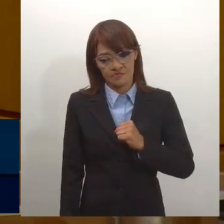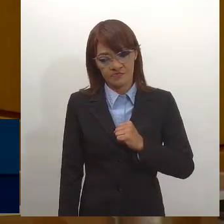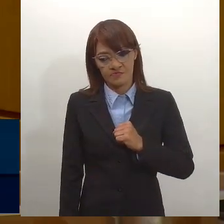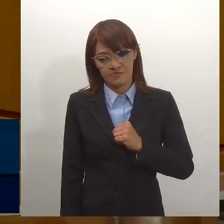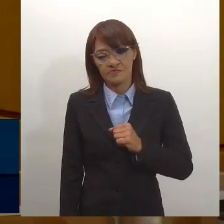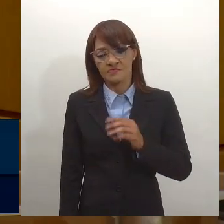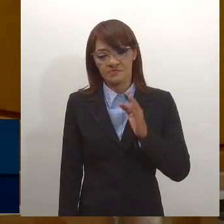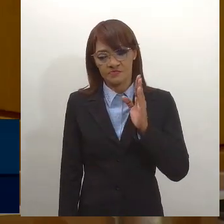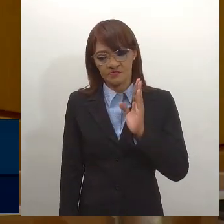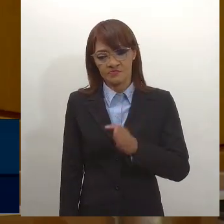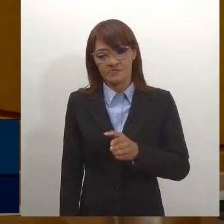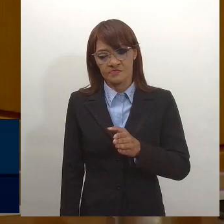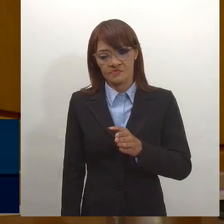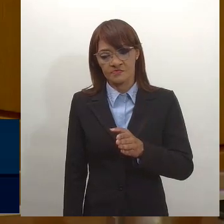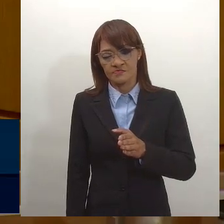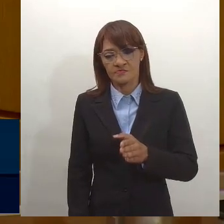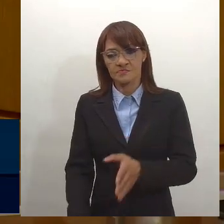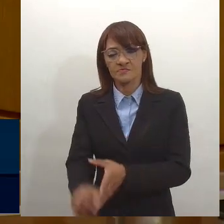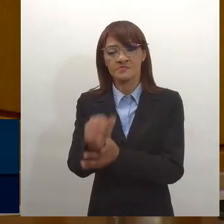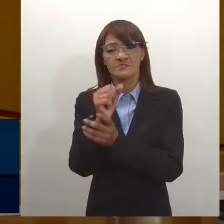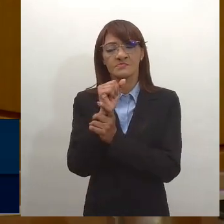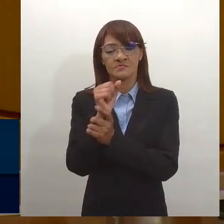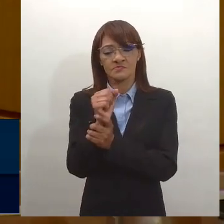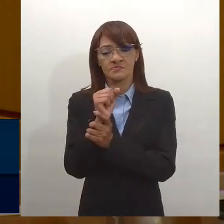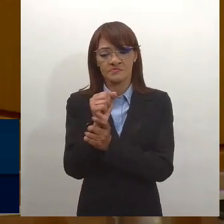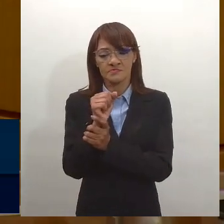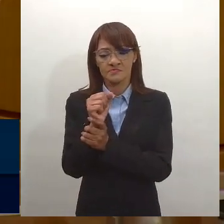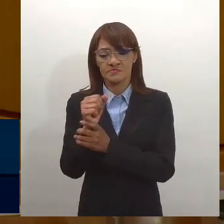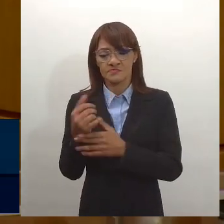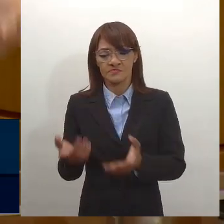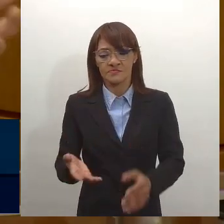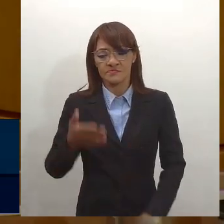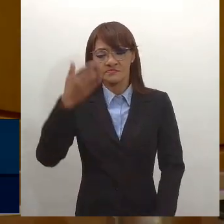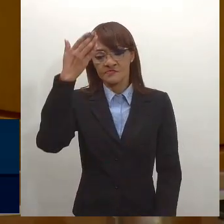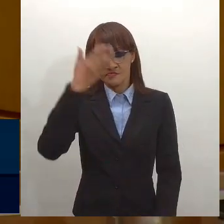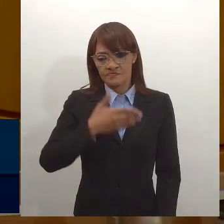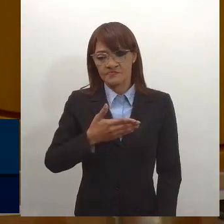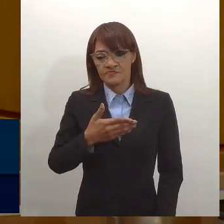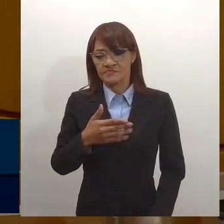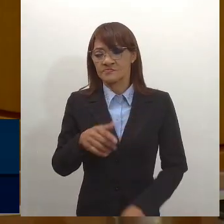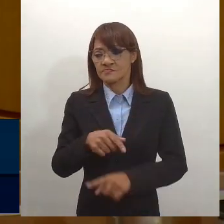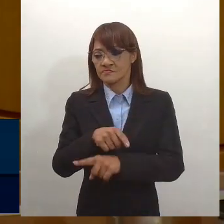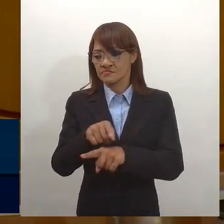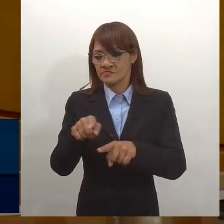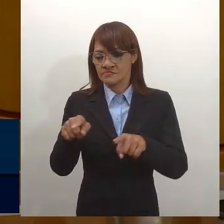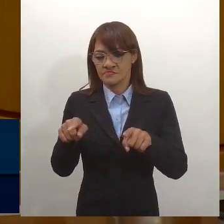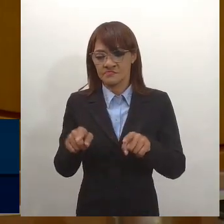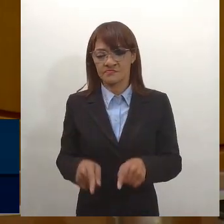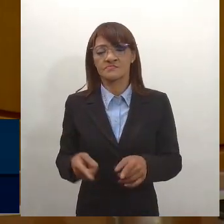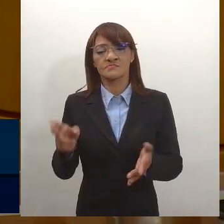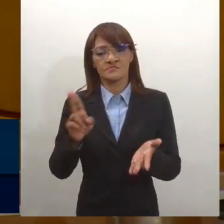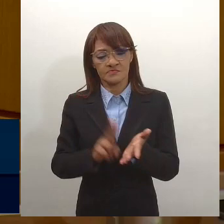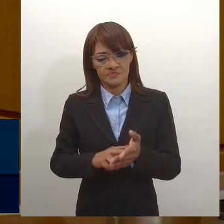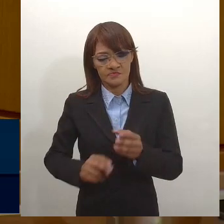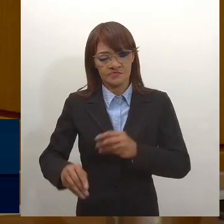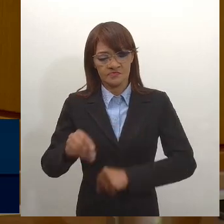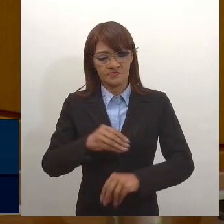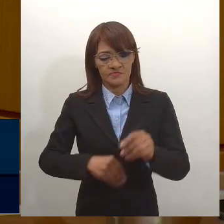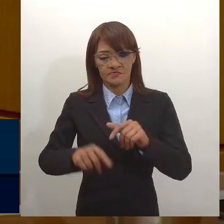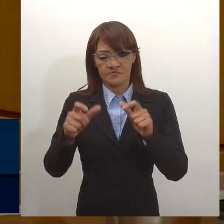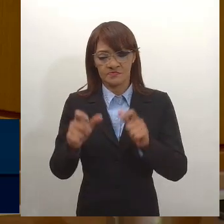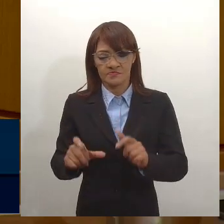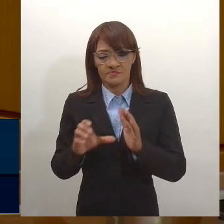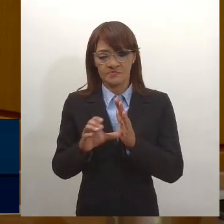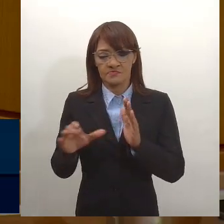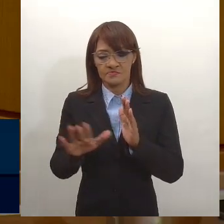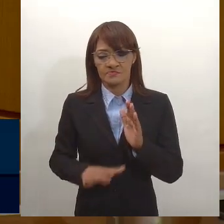garante, né, e que prova que aquelas terras eram sim, né, dessas comunidades. Então, já tem